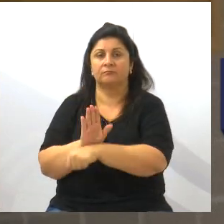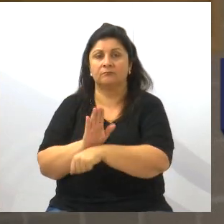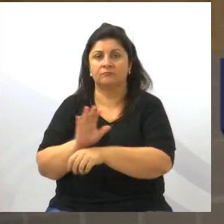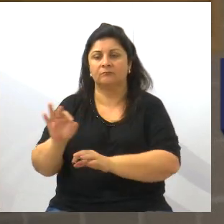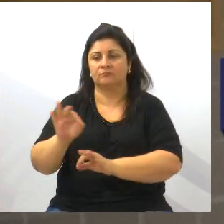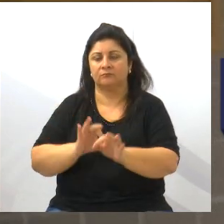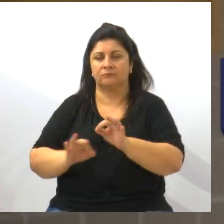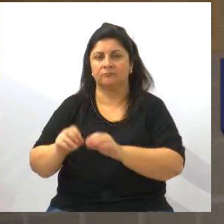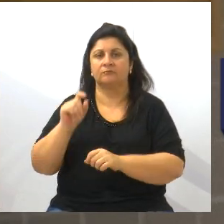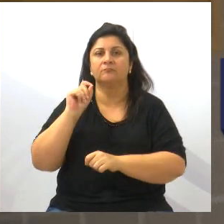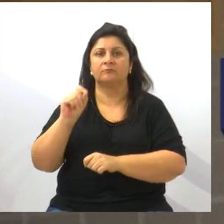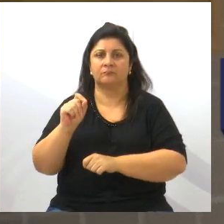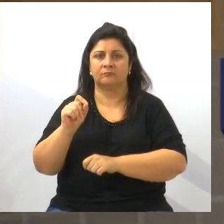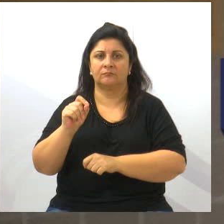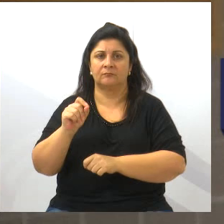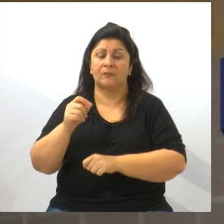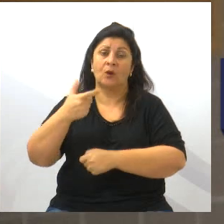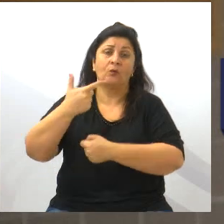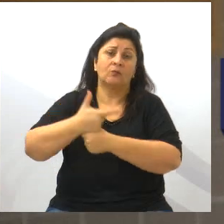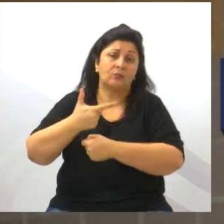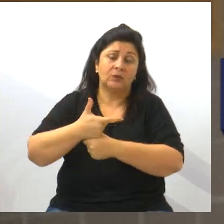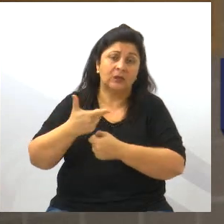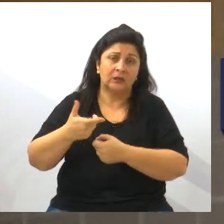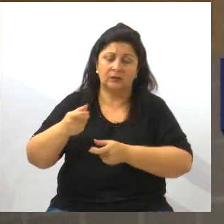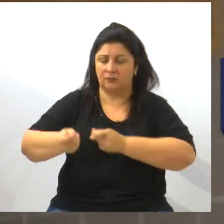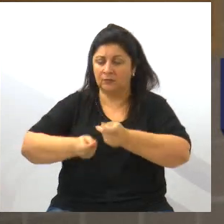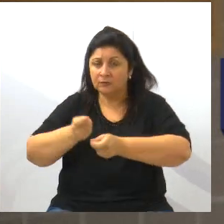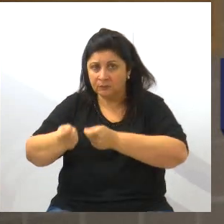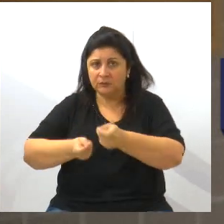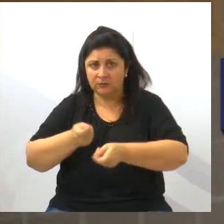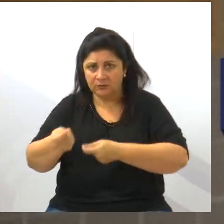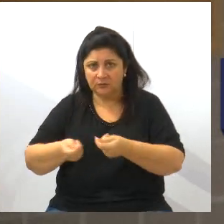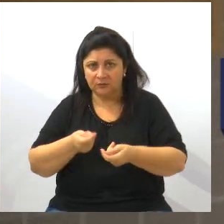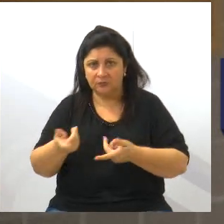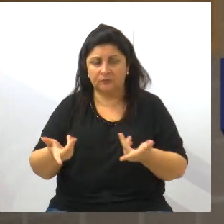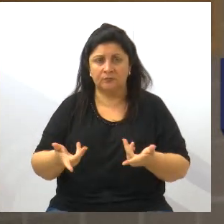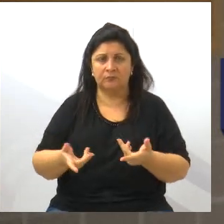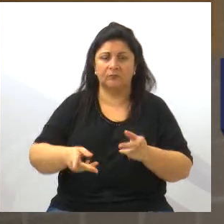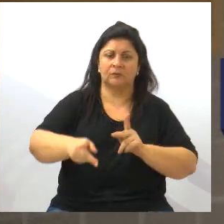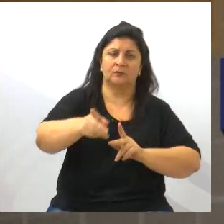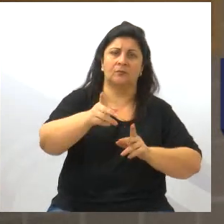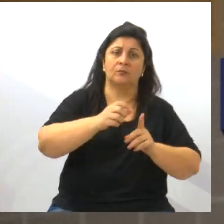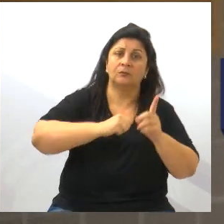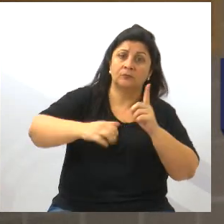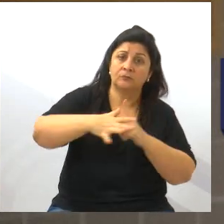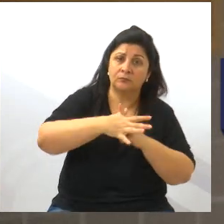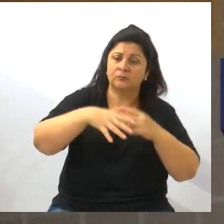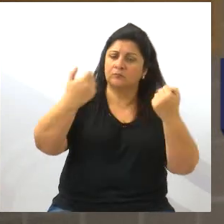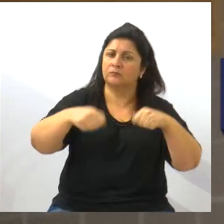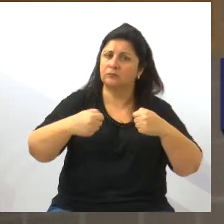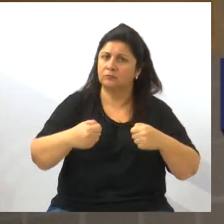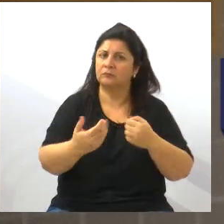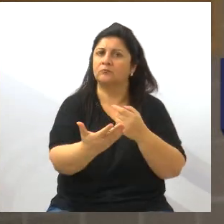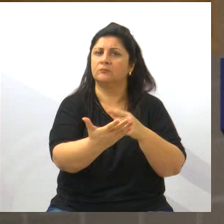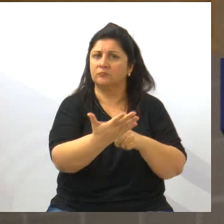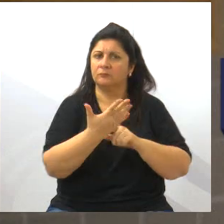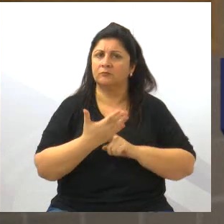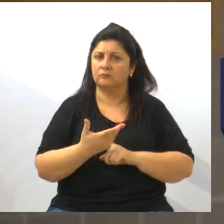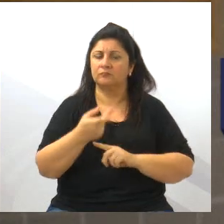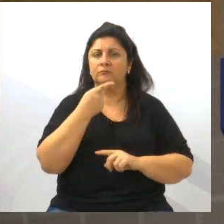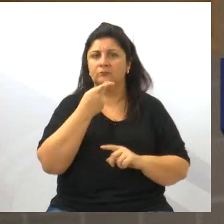ajudar quem? O gestor, né? O gestor público, as pessoas da sociedade. A sociedade civil precisa se manifestar e